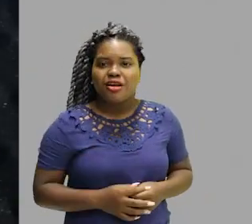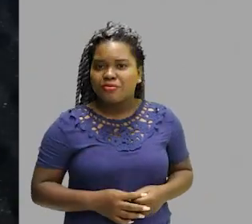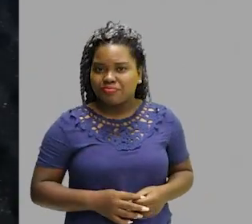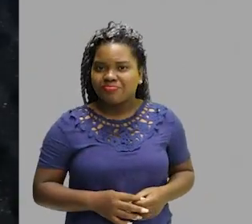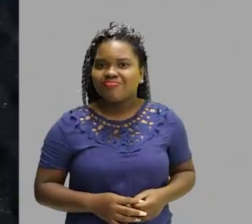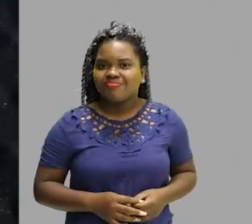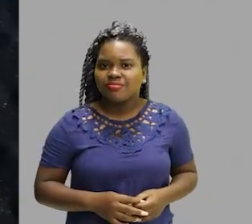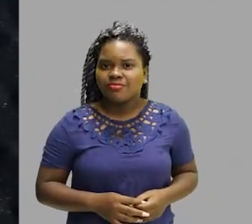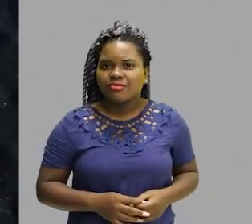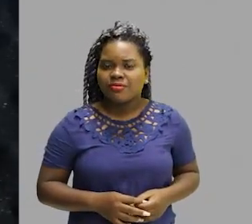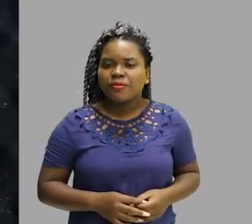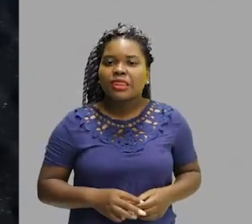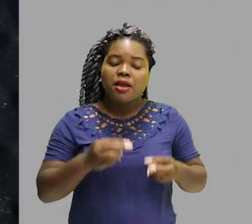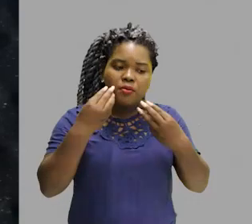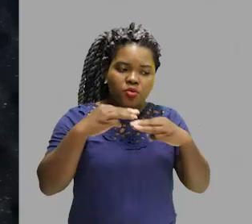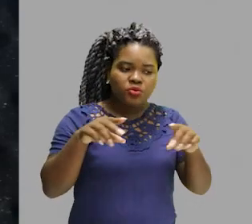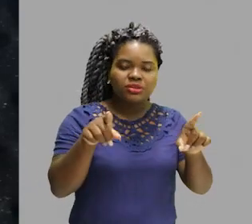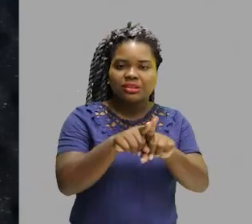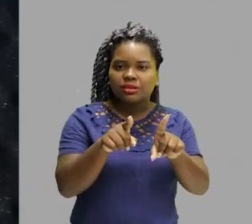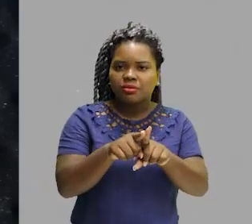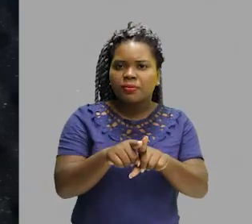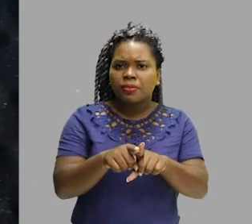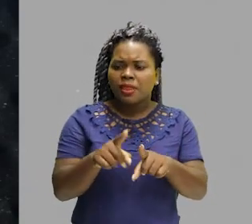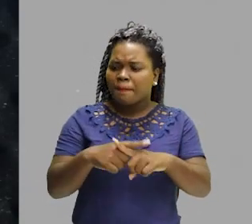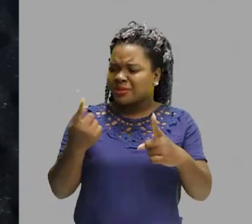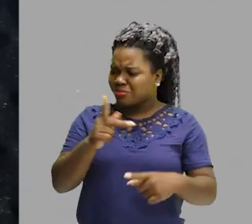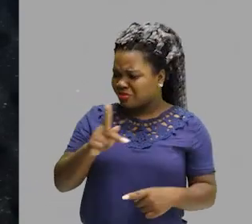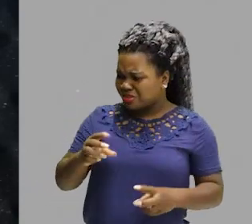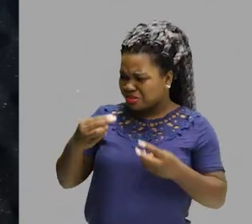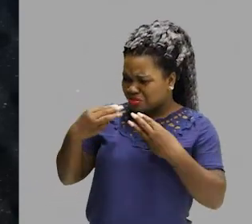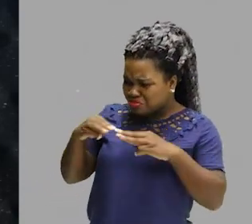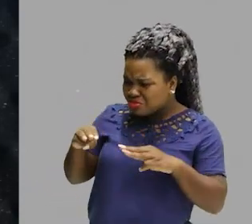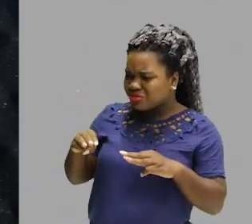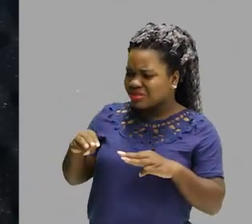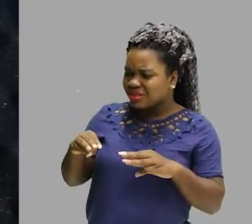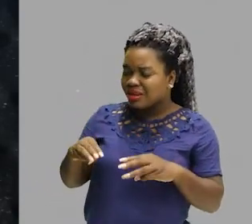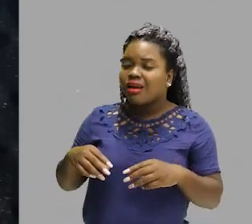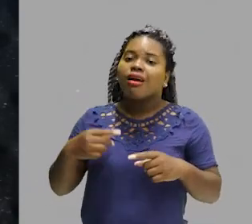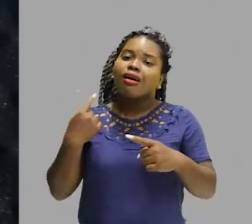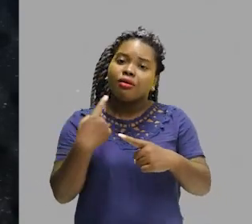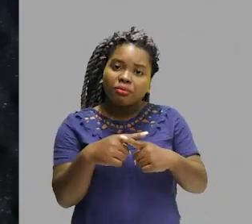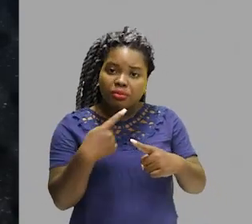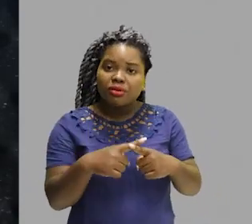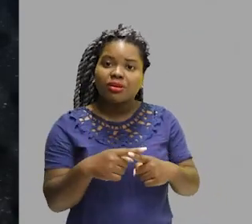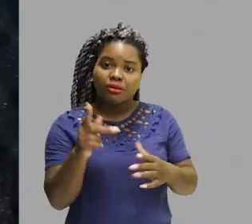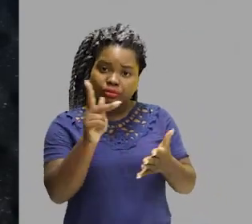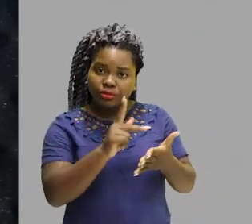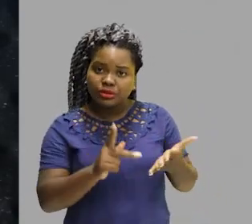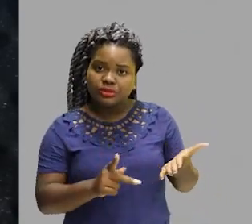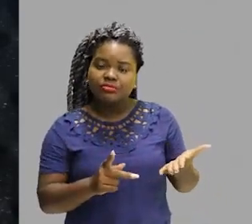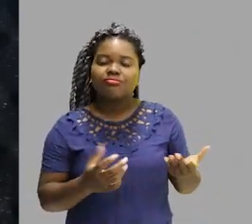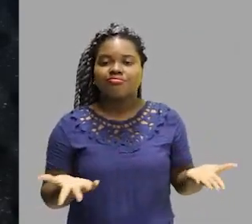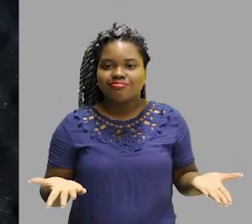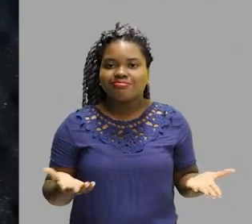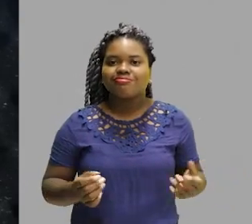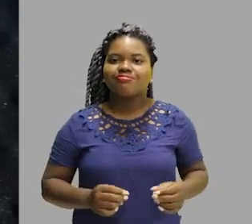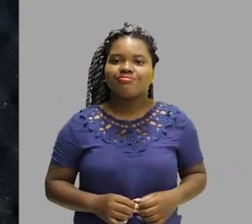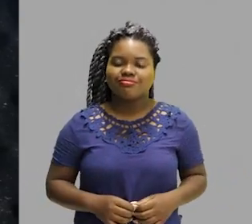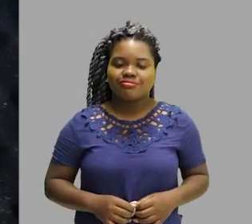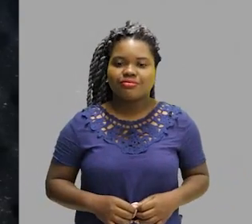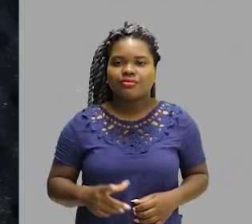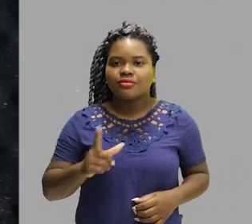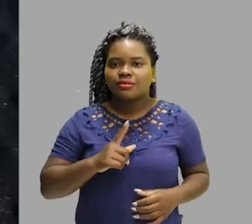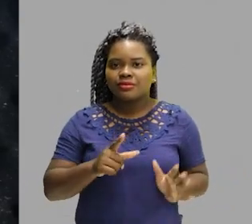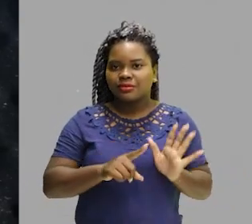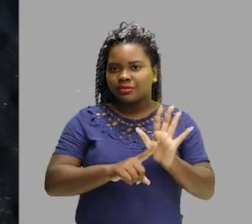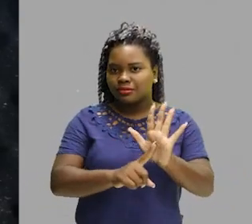está falando música? Porque eu estou falando de poesia. E música é um exemplo assim, bem clássico, tá certo? Eu vou aqui